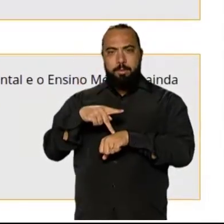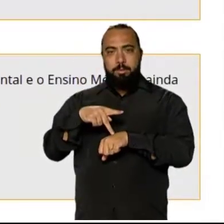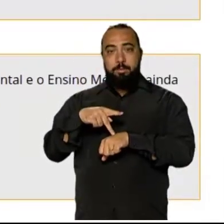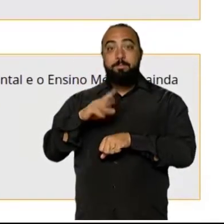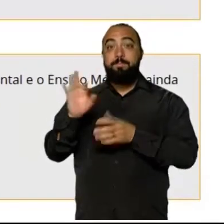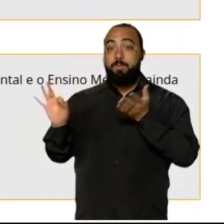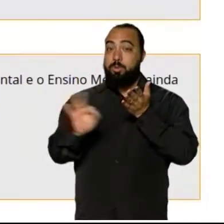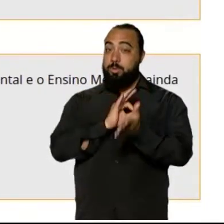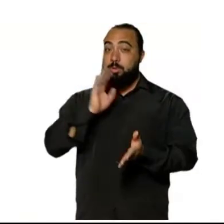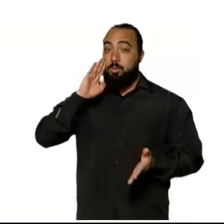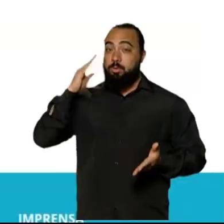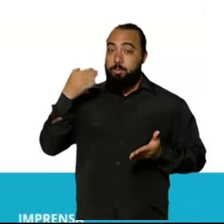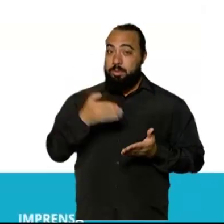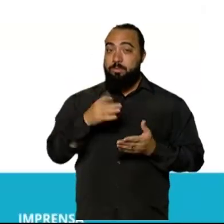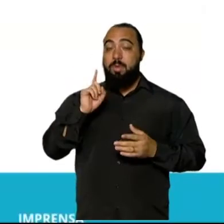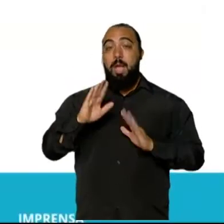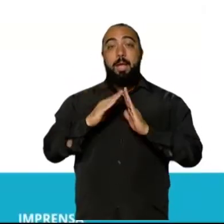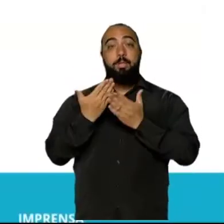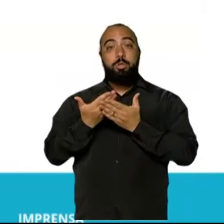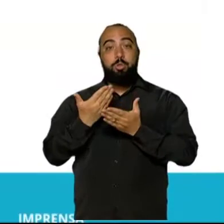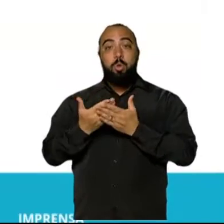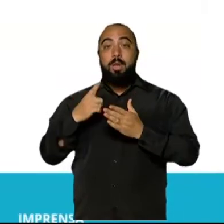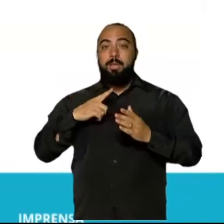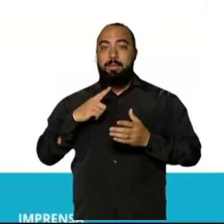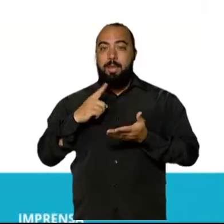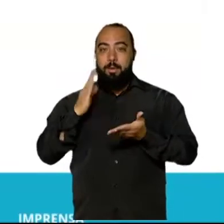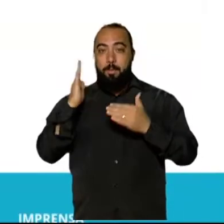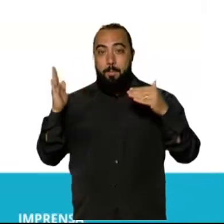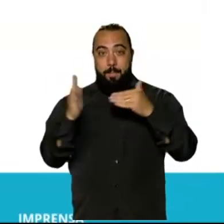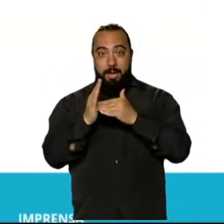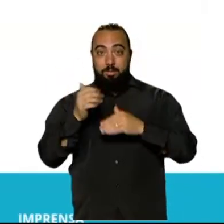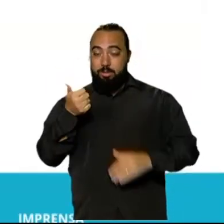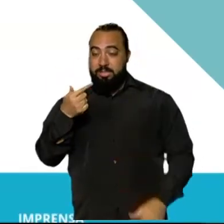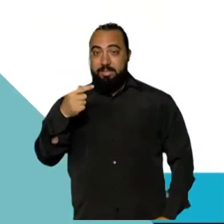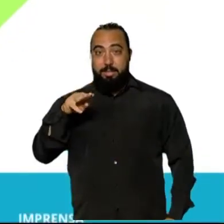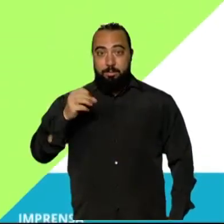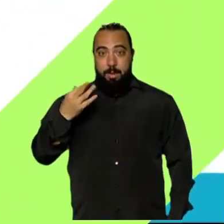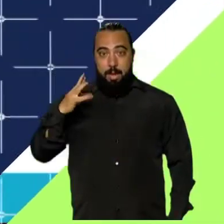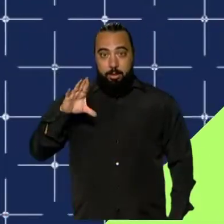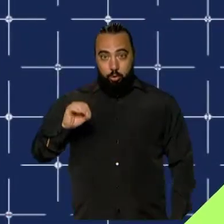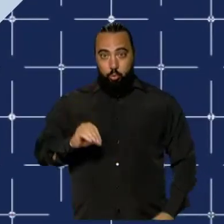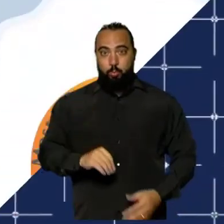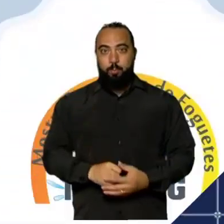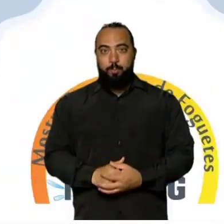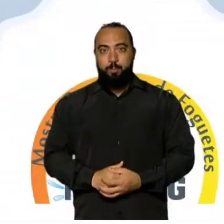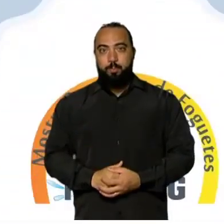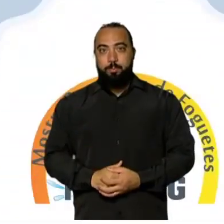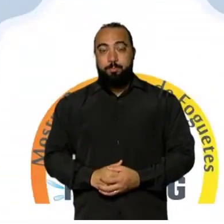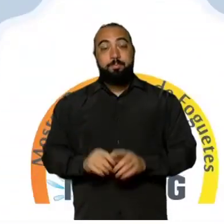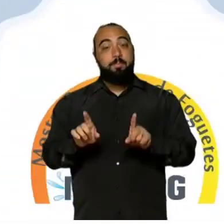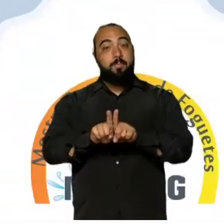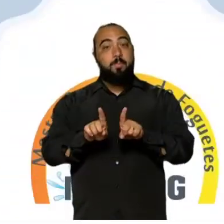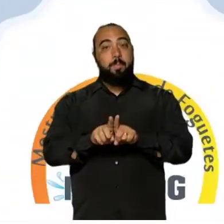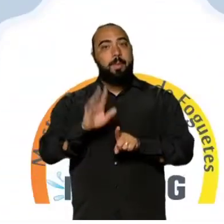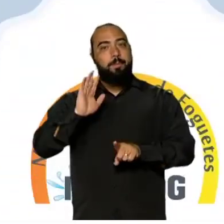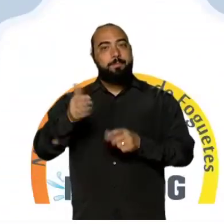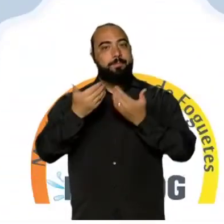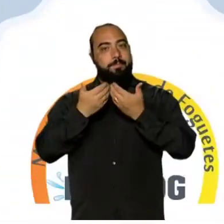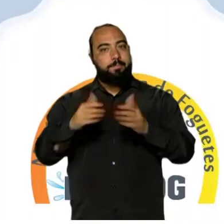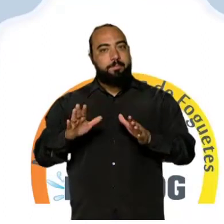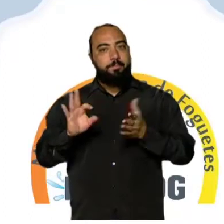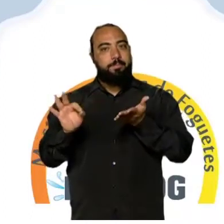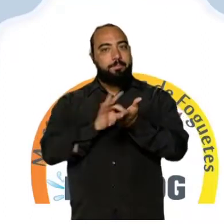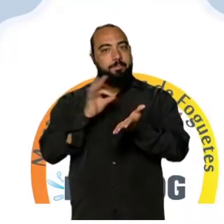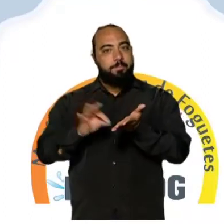feitas exclusivamente pelas escolas e o prazo vai até 17 de março. Também já estão abertas